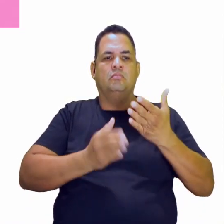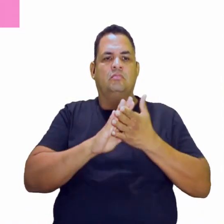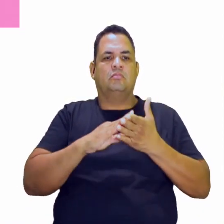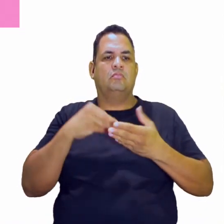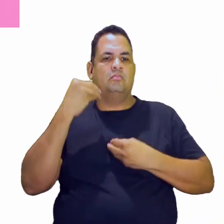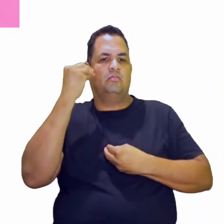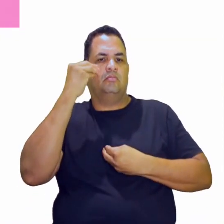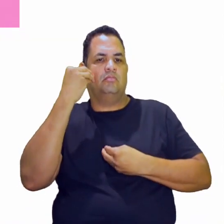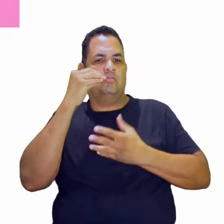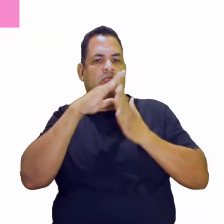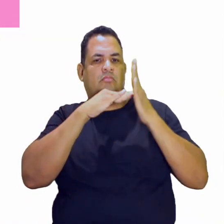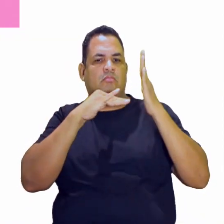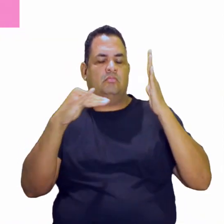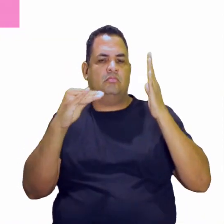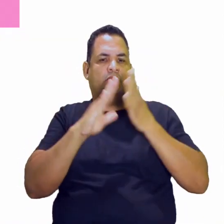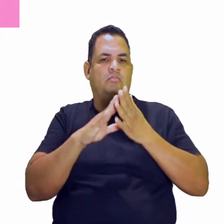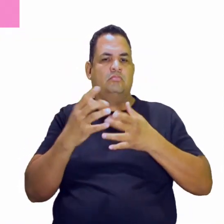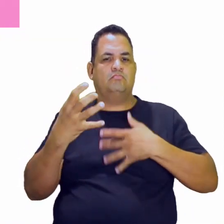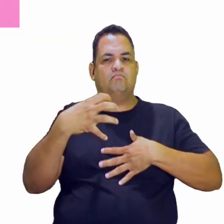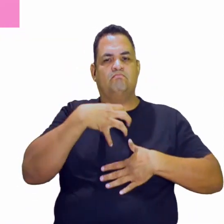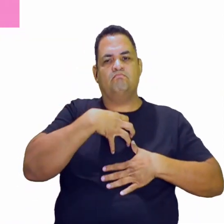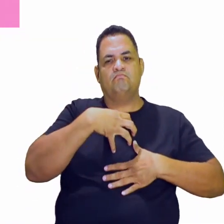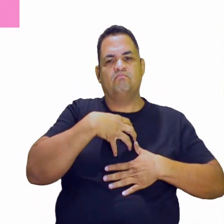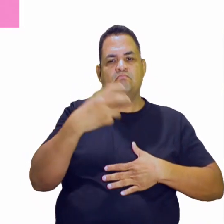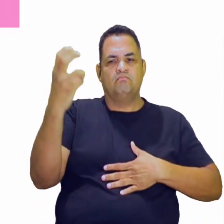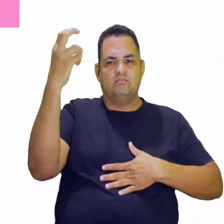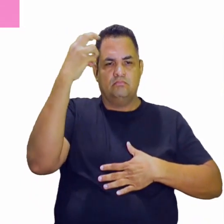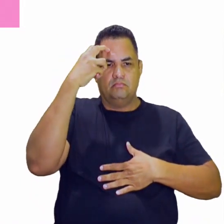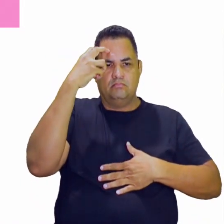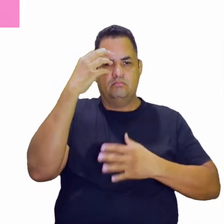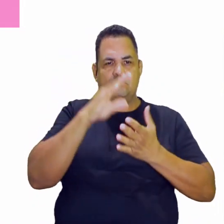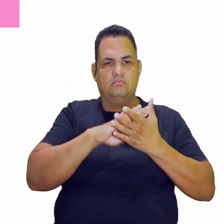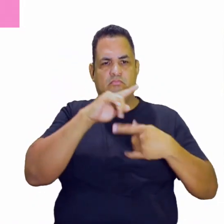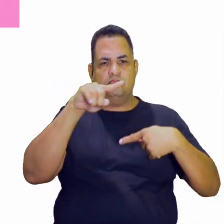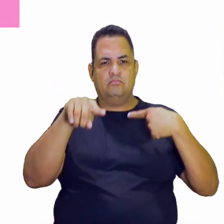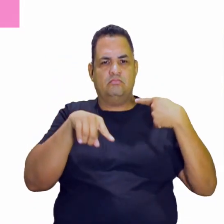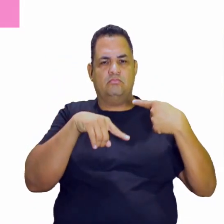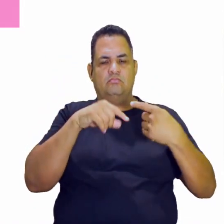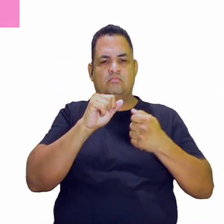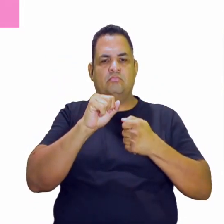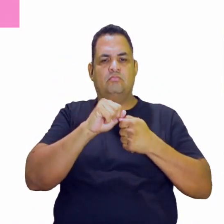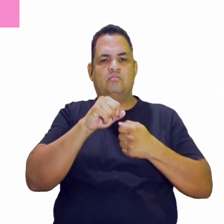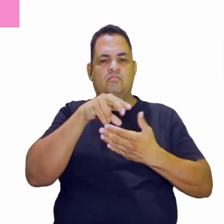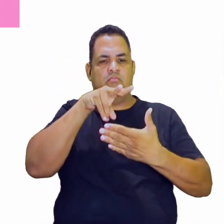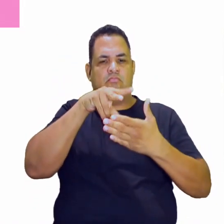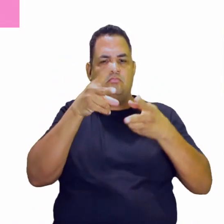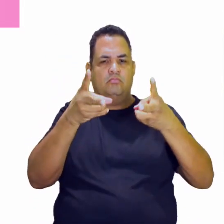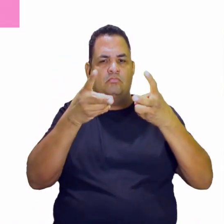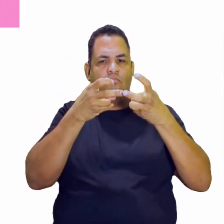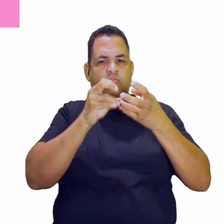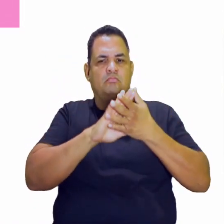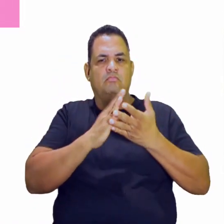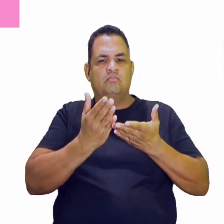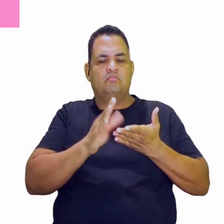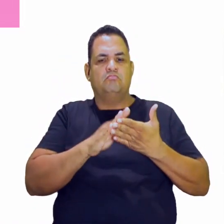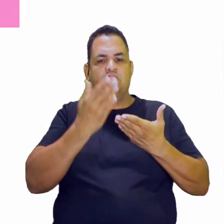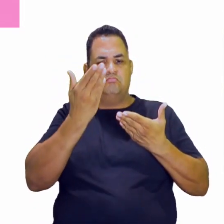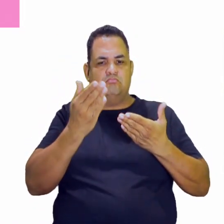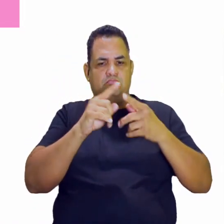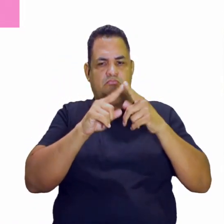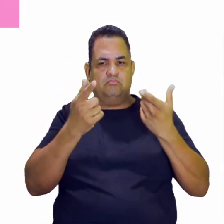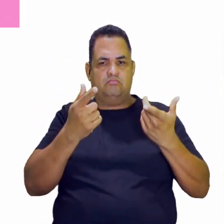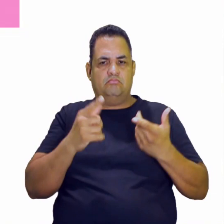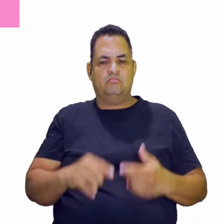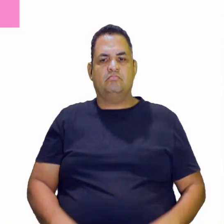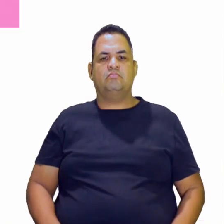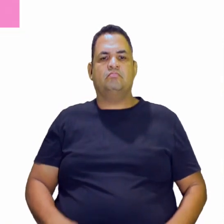experiências estéticas, sensoriais, culturais. Então, é fazer uma releitura de uma obra de arte, simplesmente